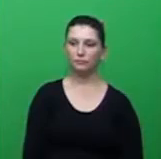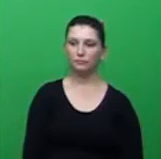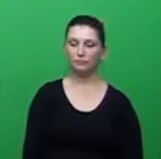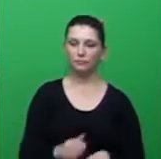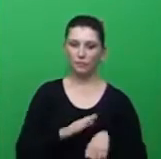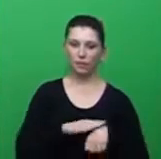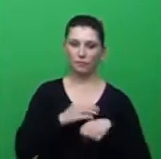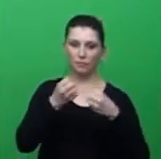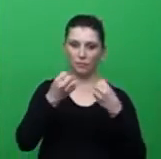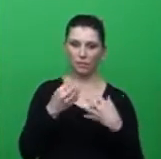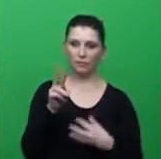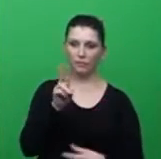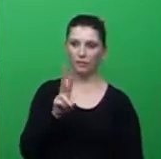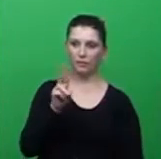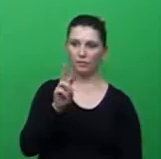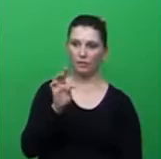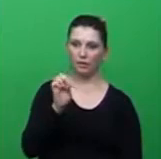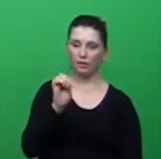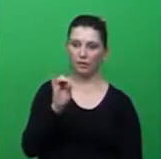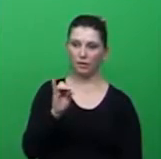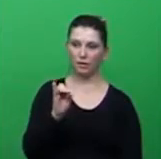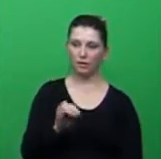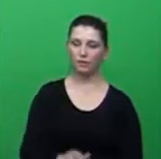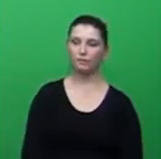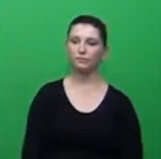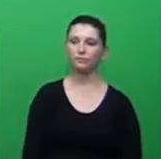Questão de ordem cedida à vereadora Tatiana Teixeira.